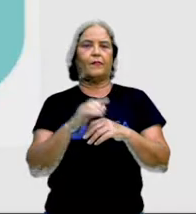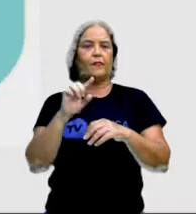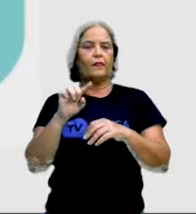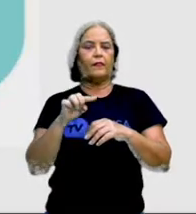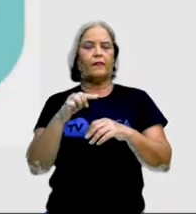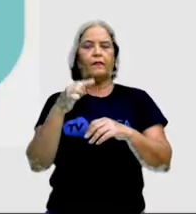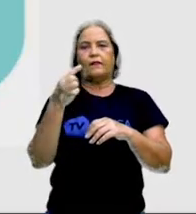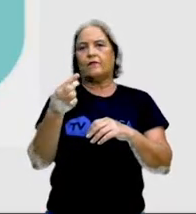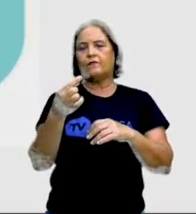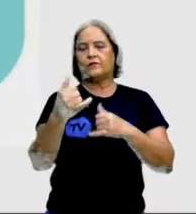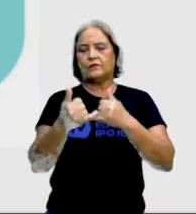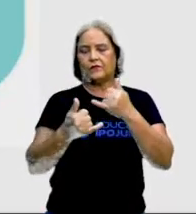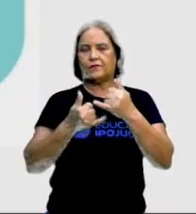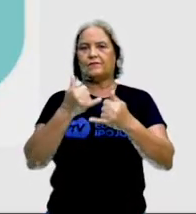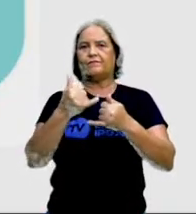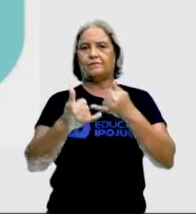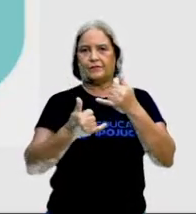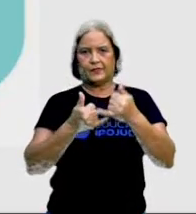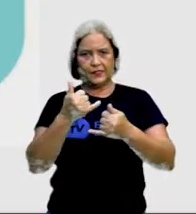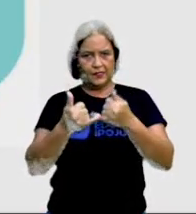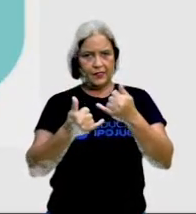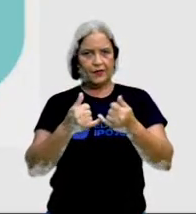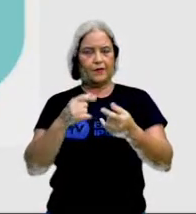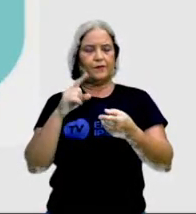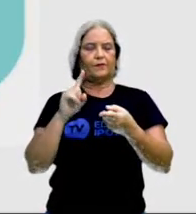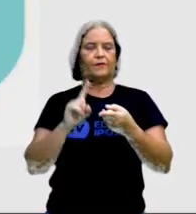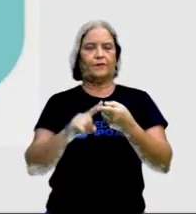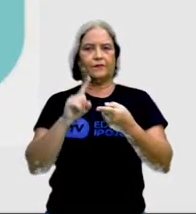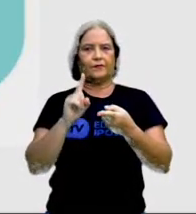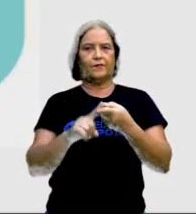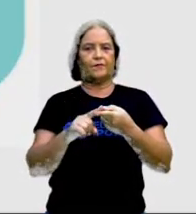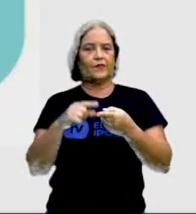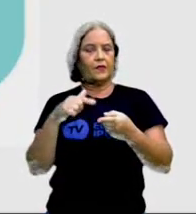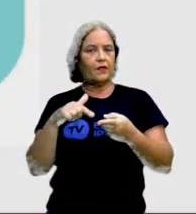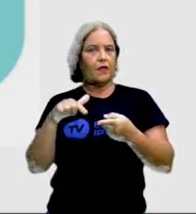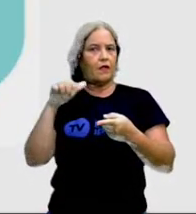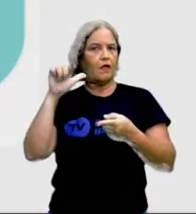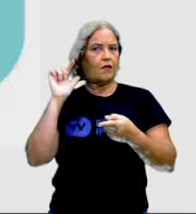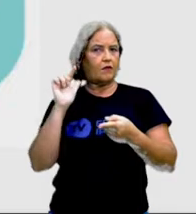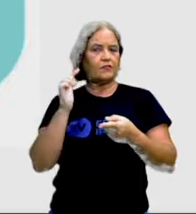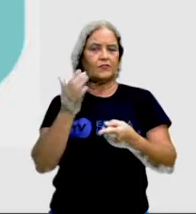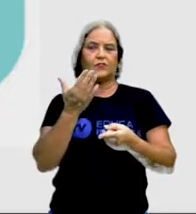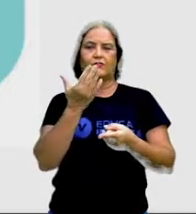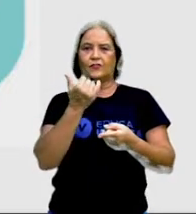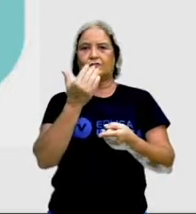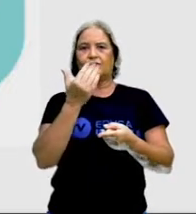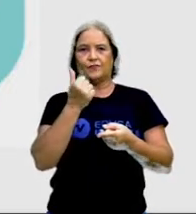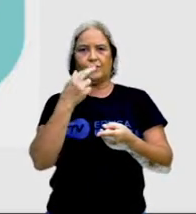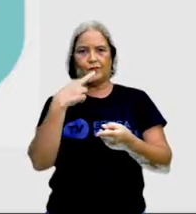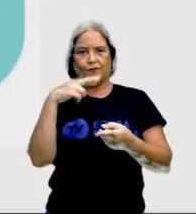Depois de brincar. E também, antes das refeições,